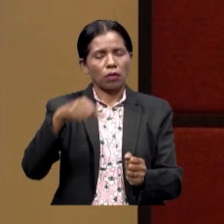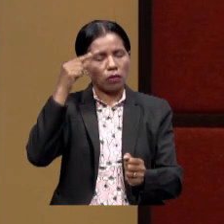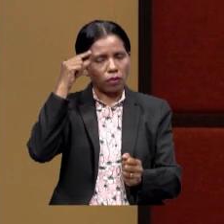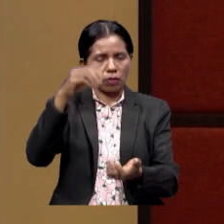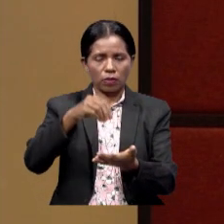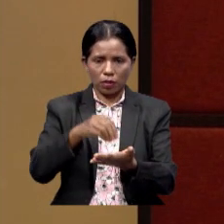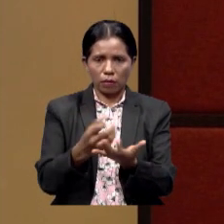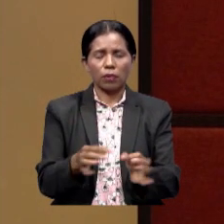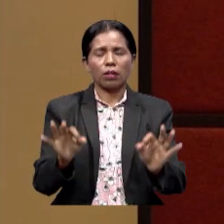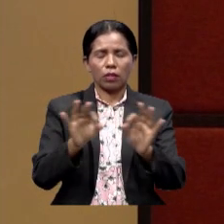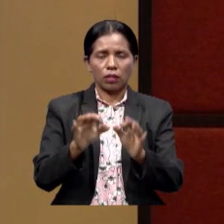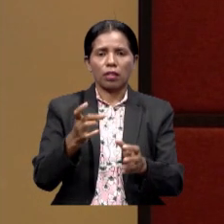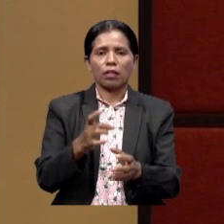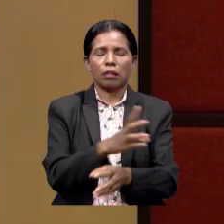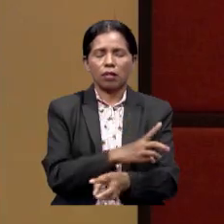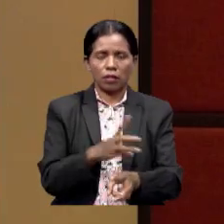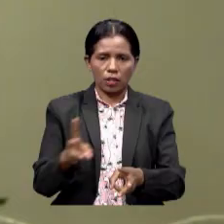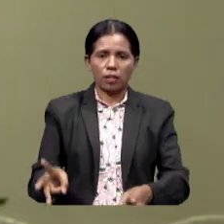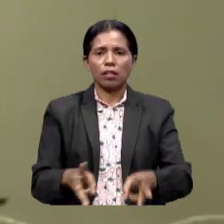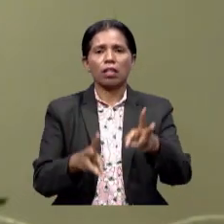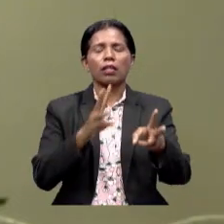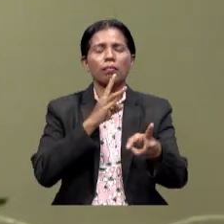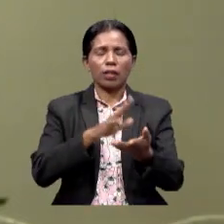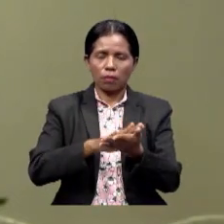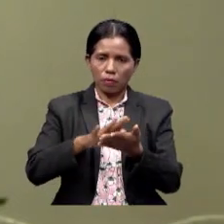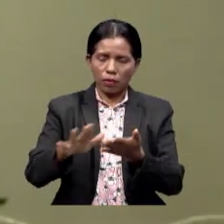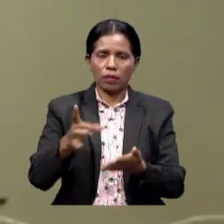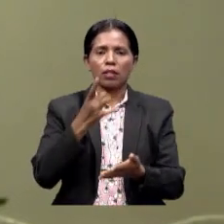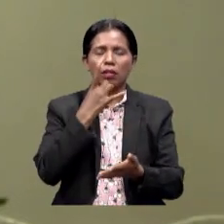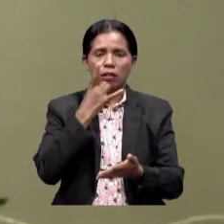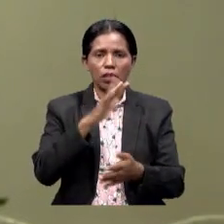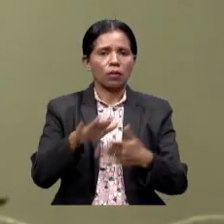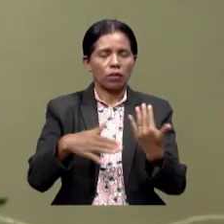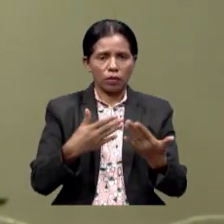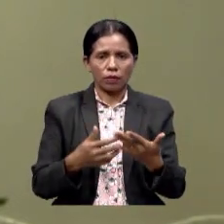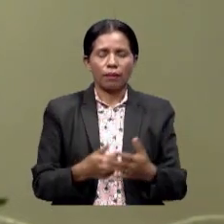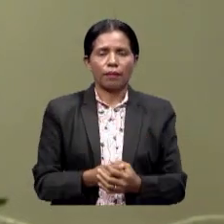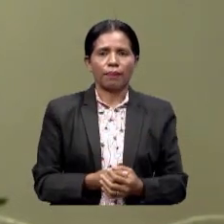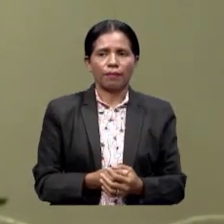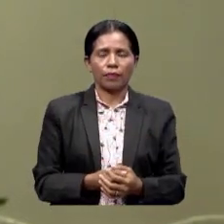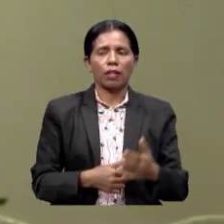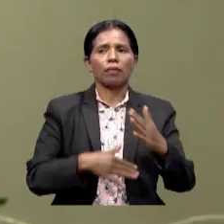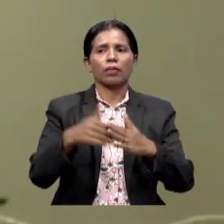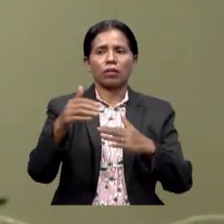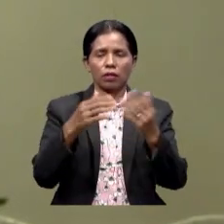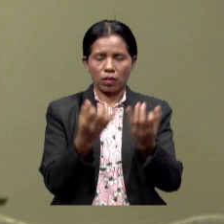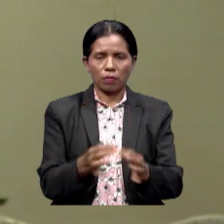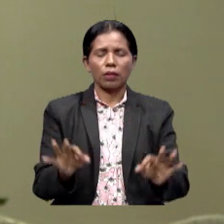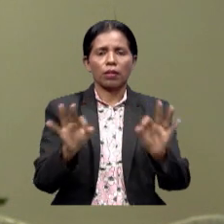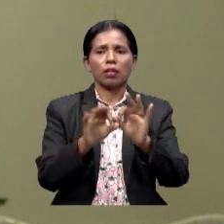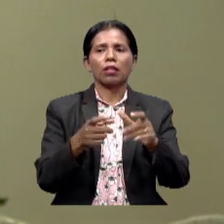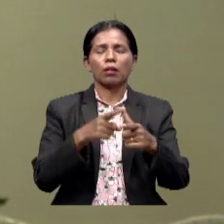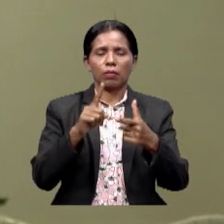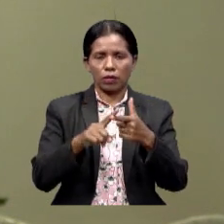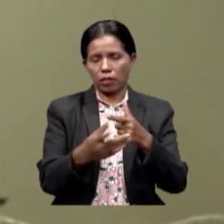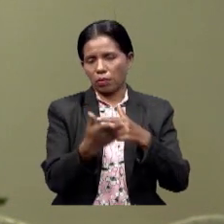estrada, bemos, eletricidade, o acerne. Então, infraestrutura é importante. Depois de irba, o Yanzi